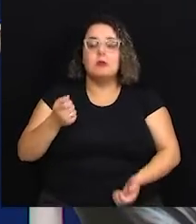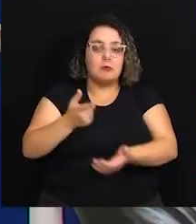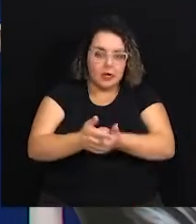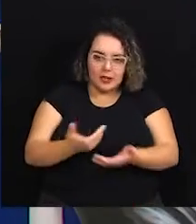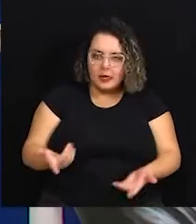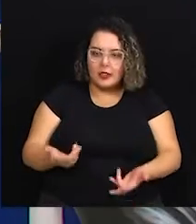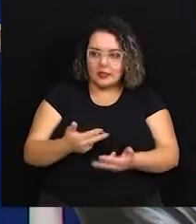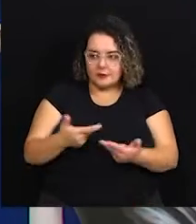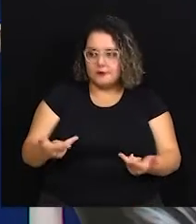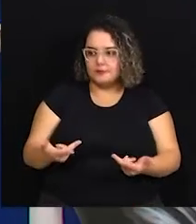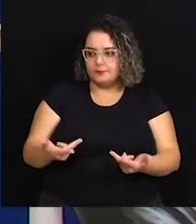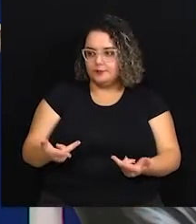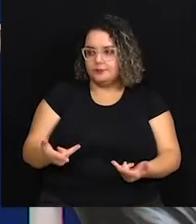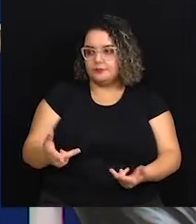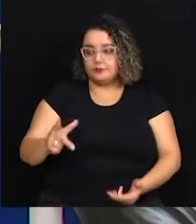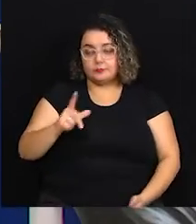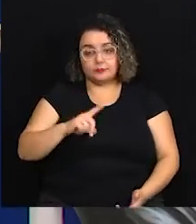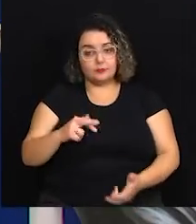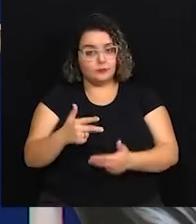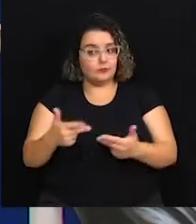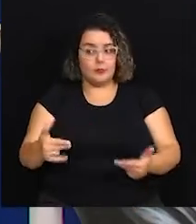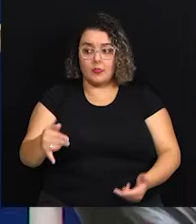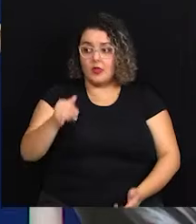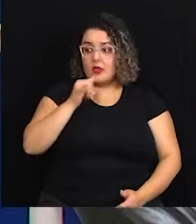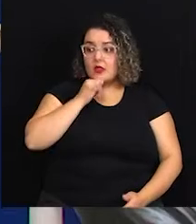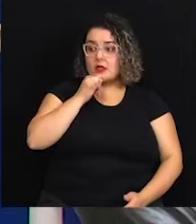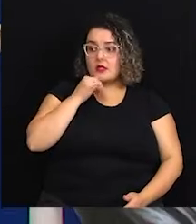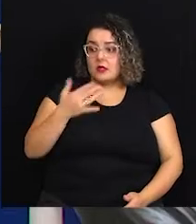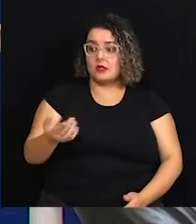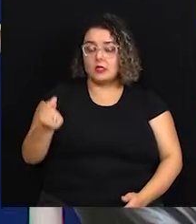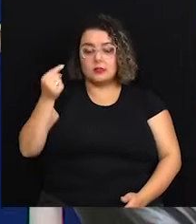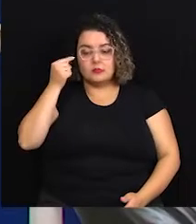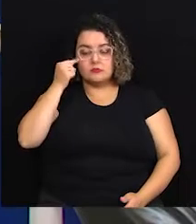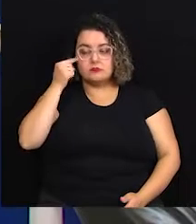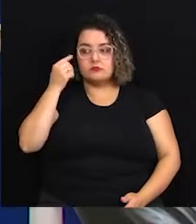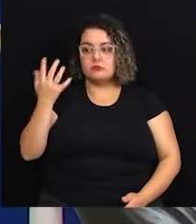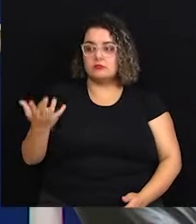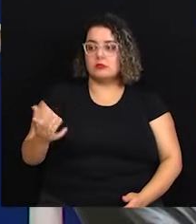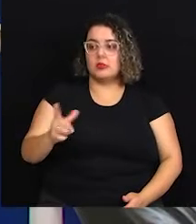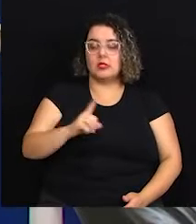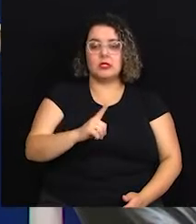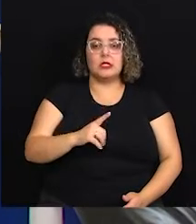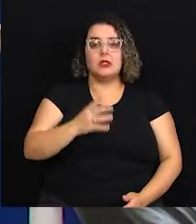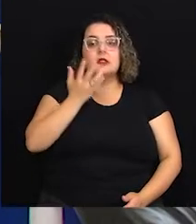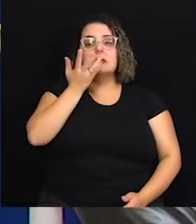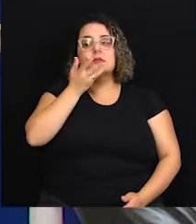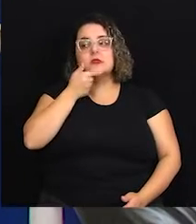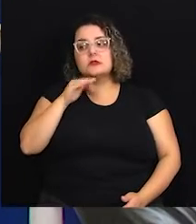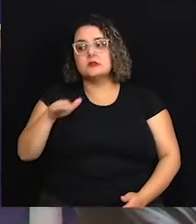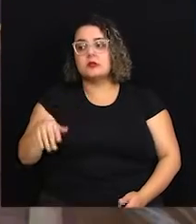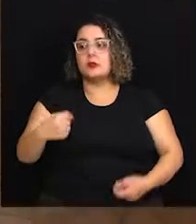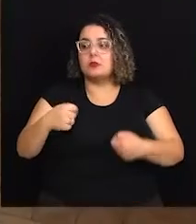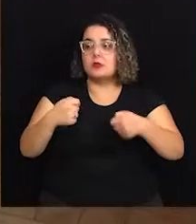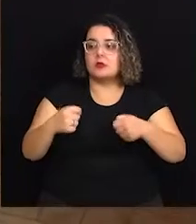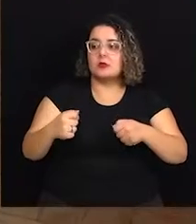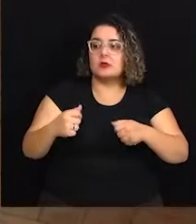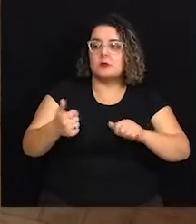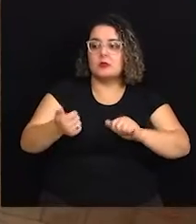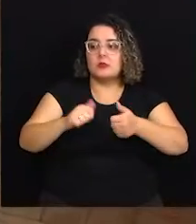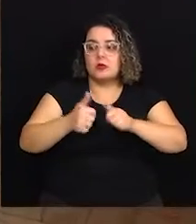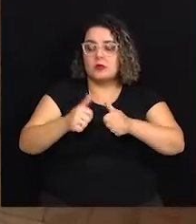precisando porque assim tem algumas coisas, por exemplo, vamos pensar, tem crianças que acho que às vezes precisam uma